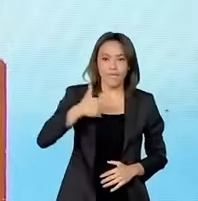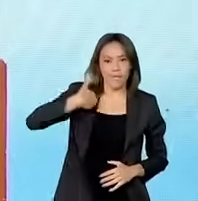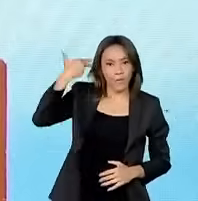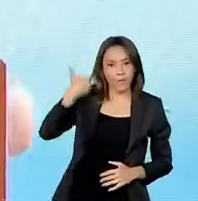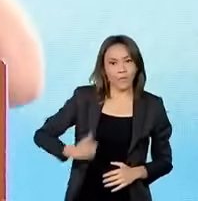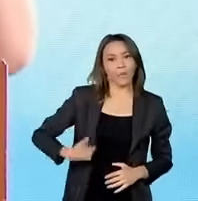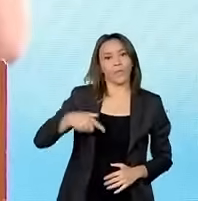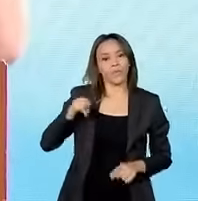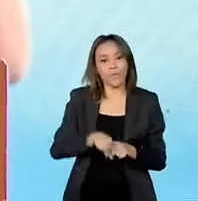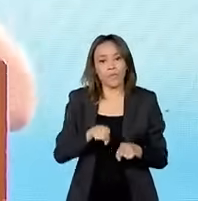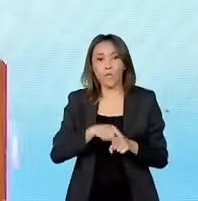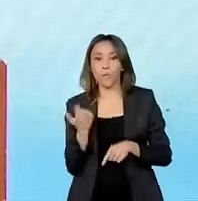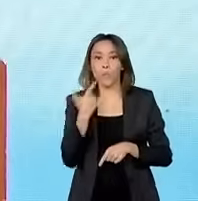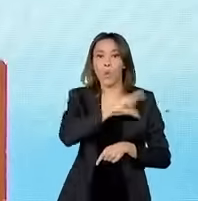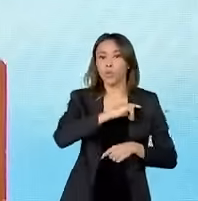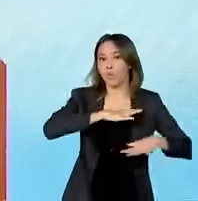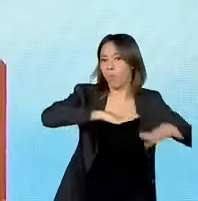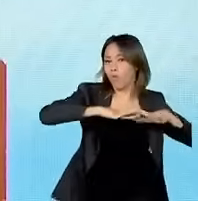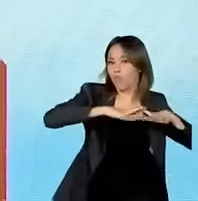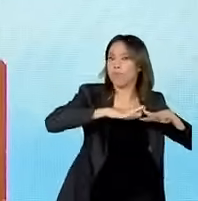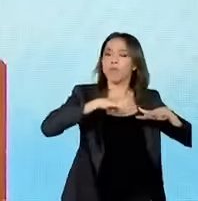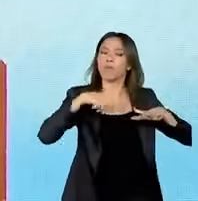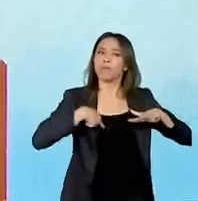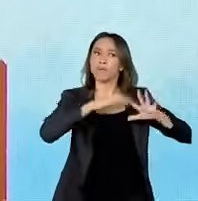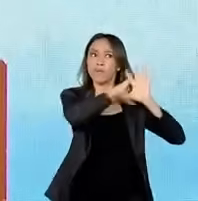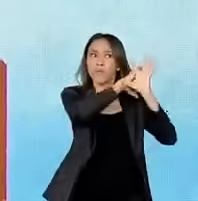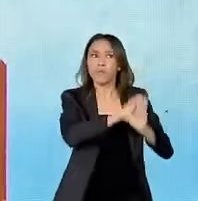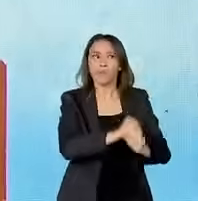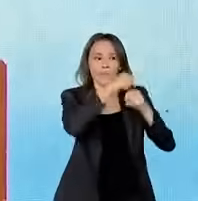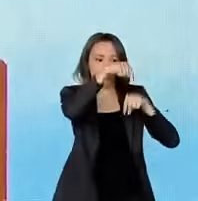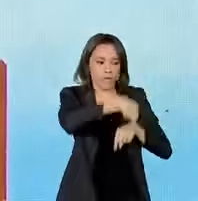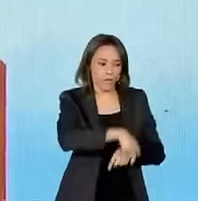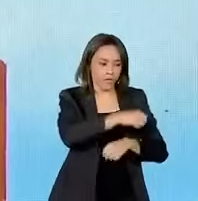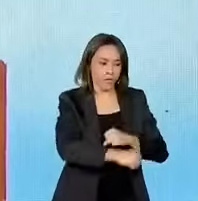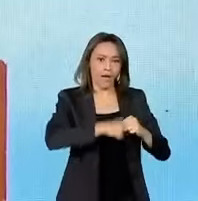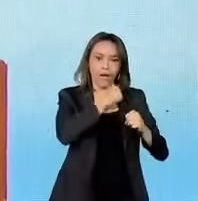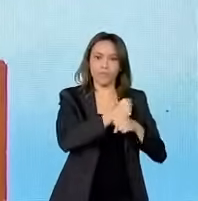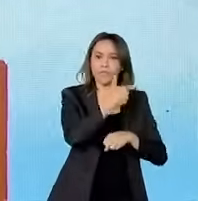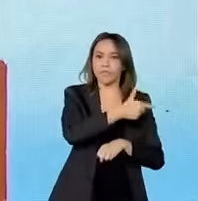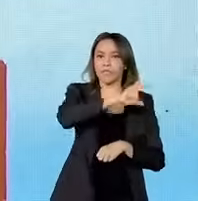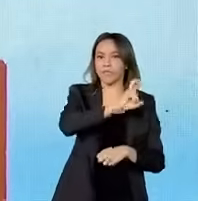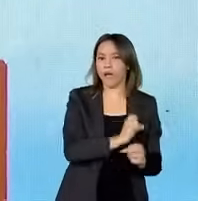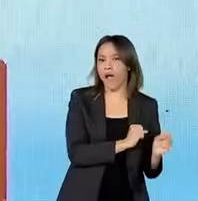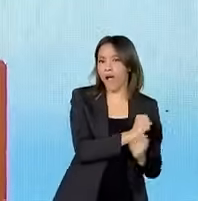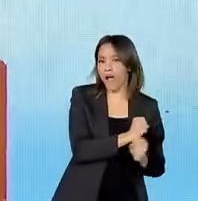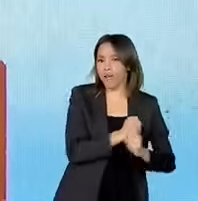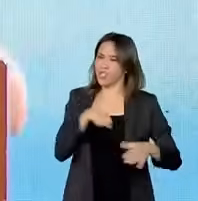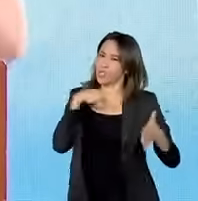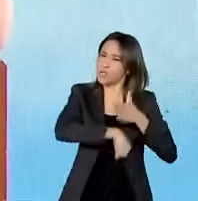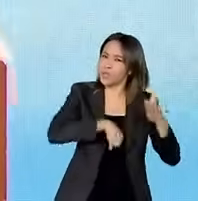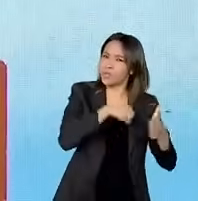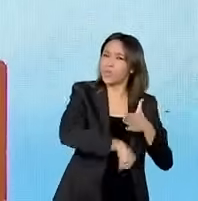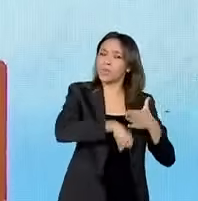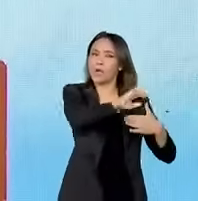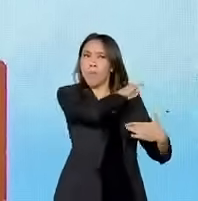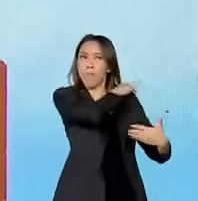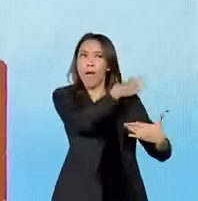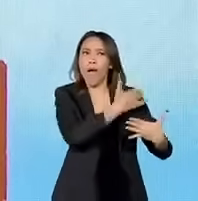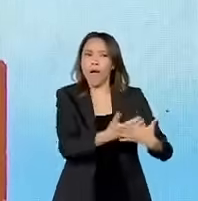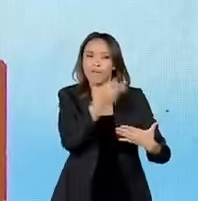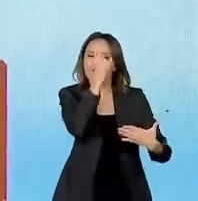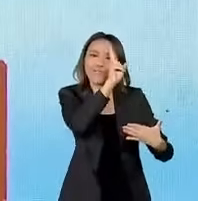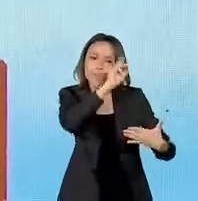do MLB, um movimento que completa esse ano 25 anos de muita luta, resistência e história. E através